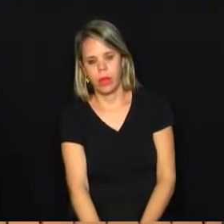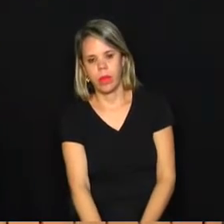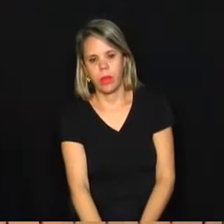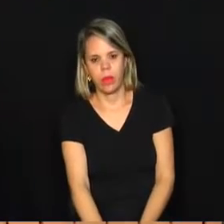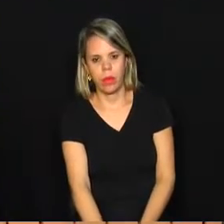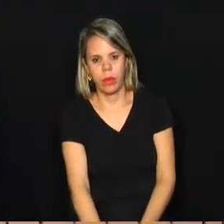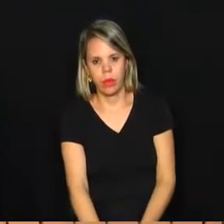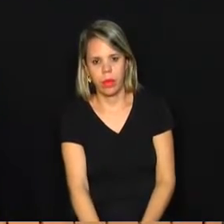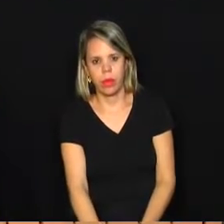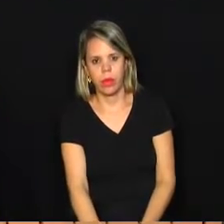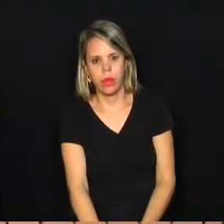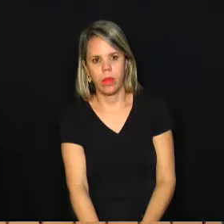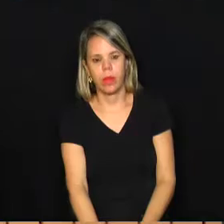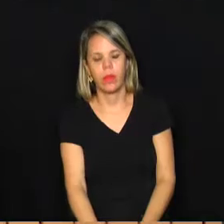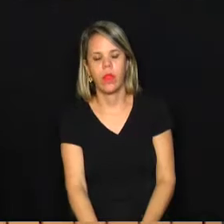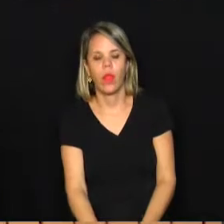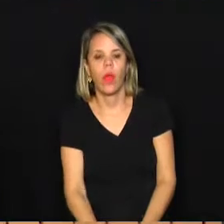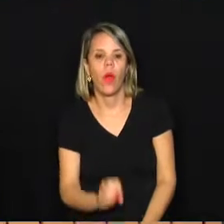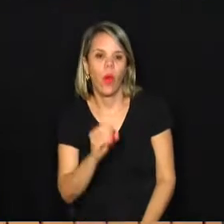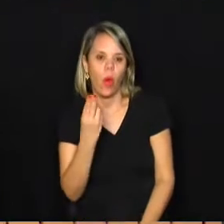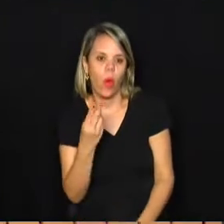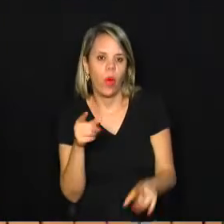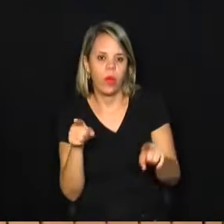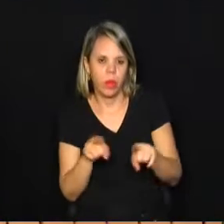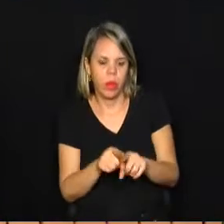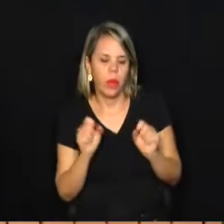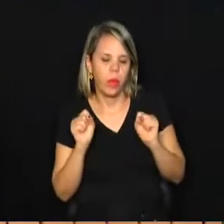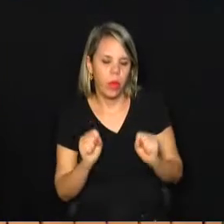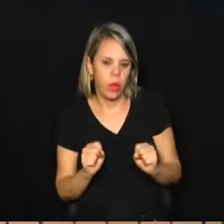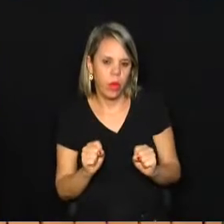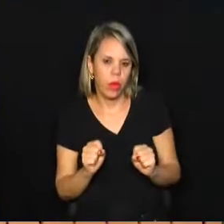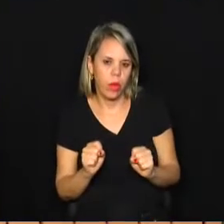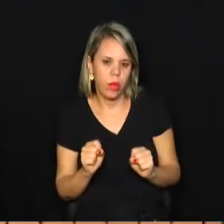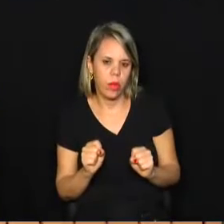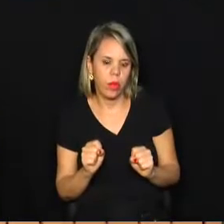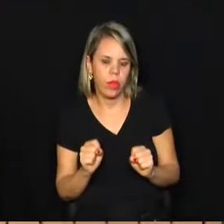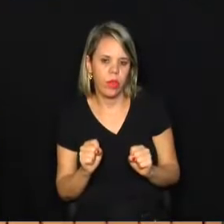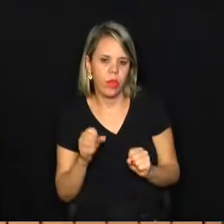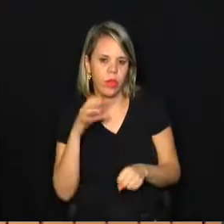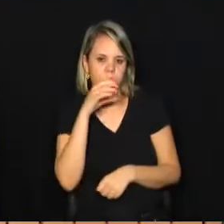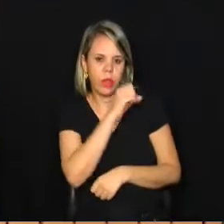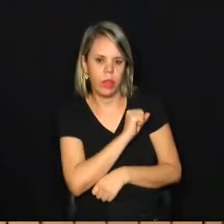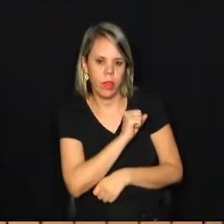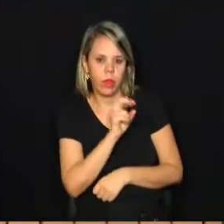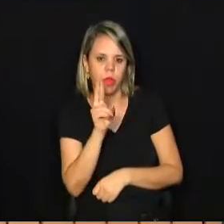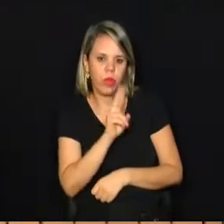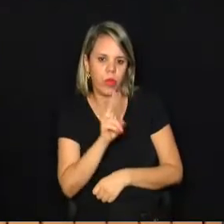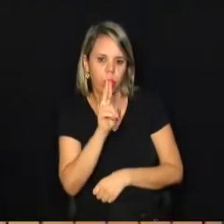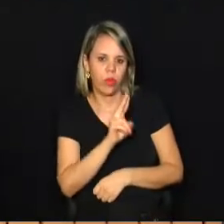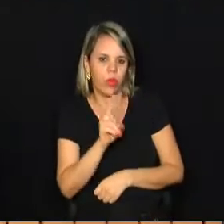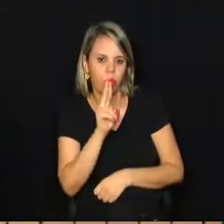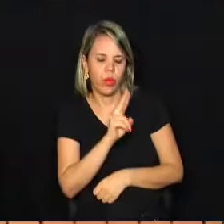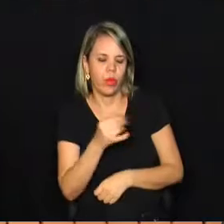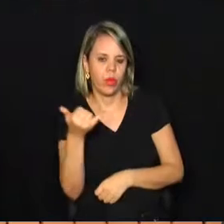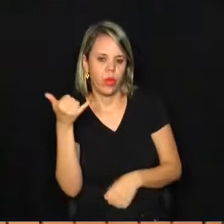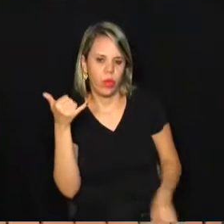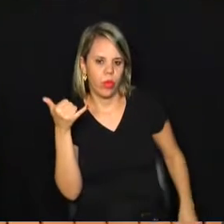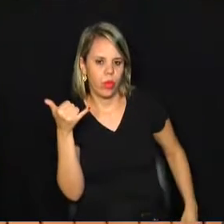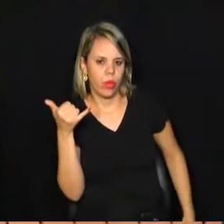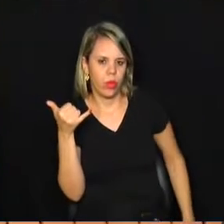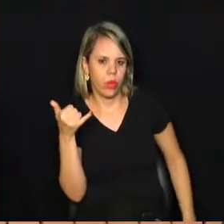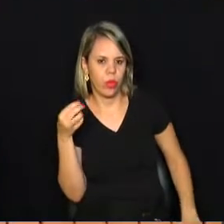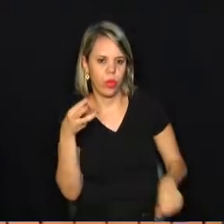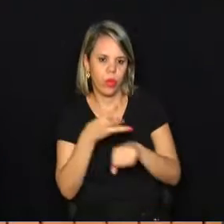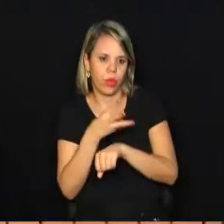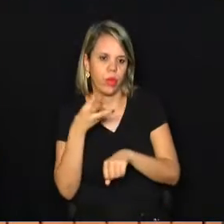www.campinas.leg.br e o meio mais eficiente que tem sido, né, eficiente e rápido, é o WhatsApp. O WhatsApp